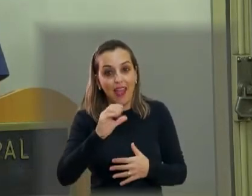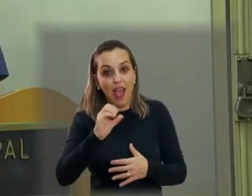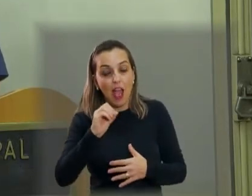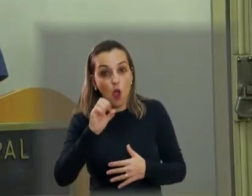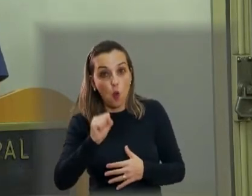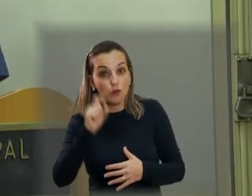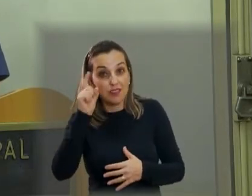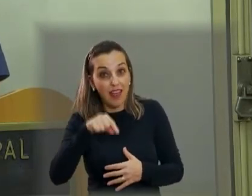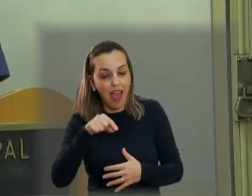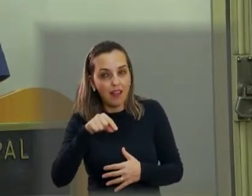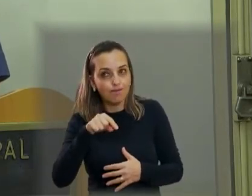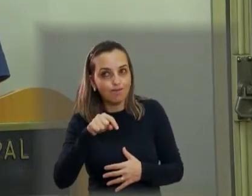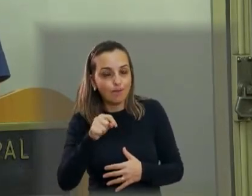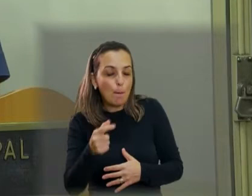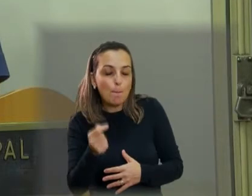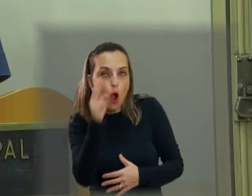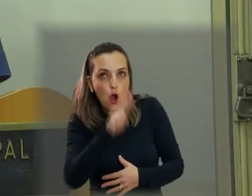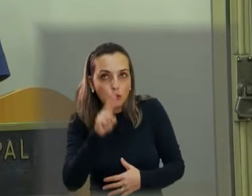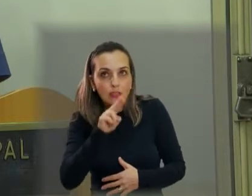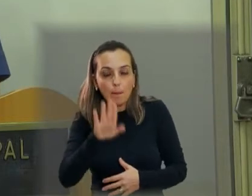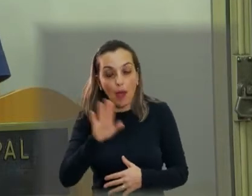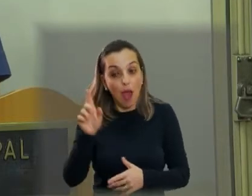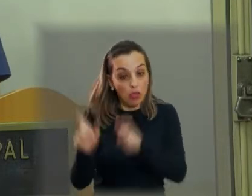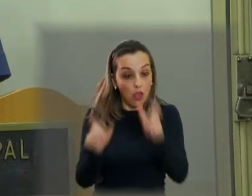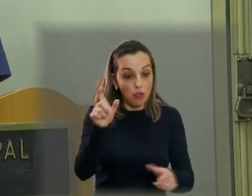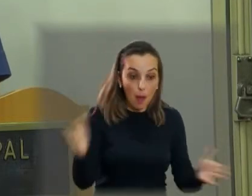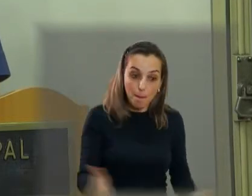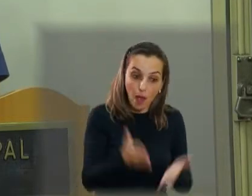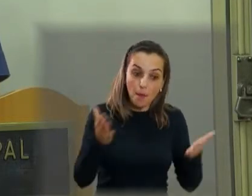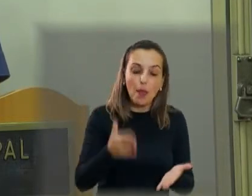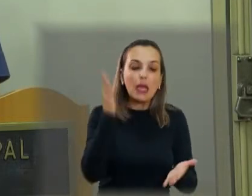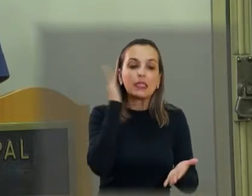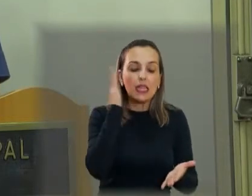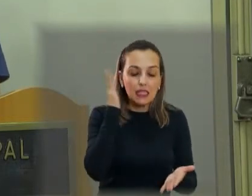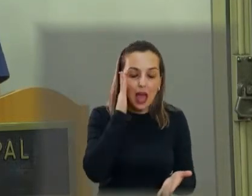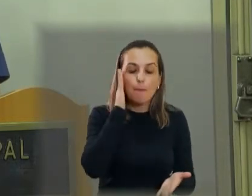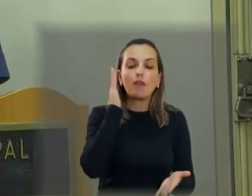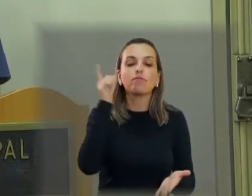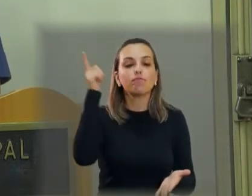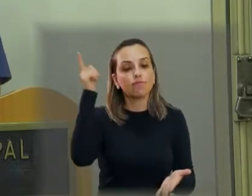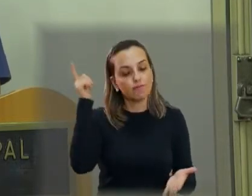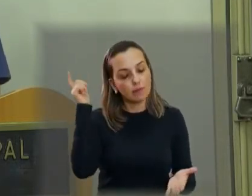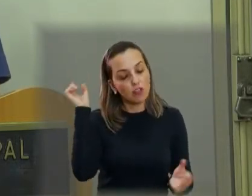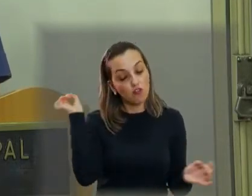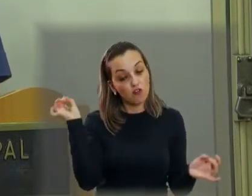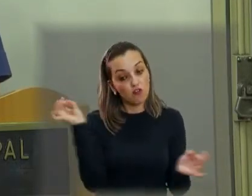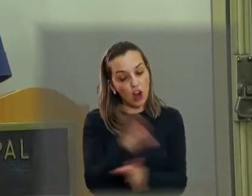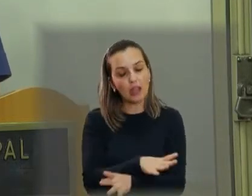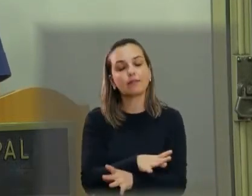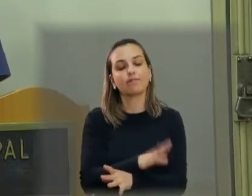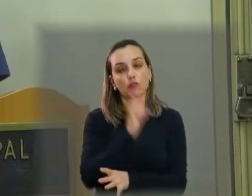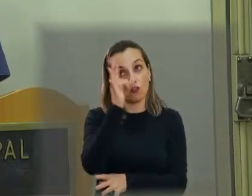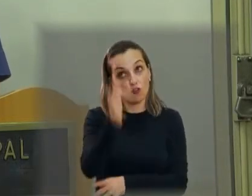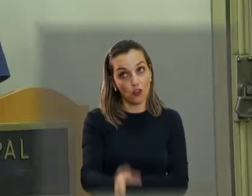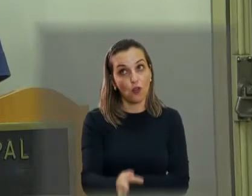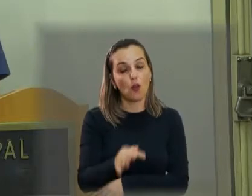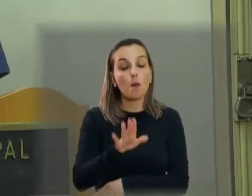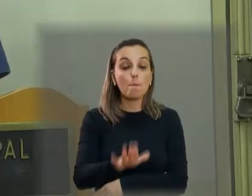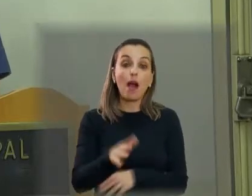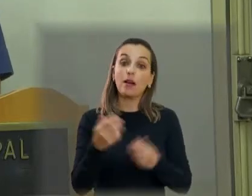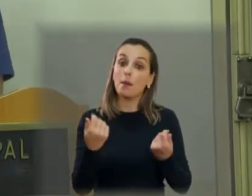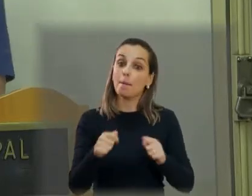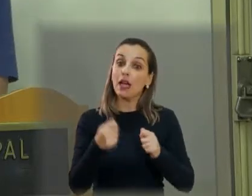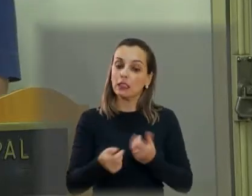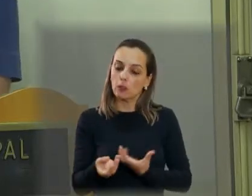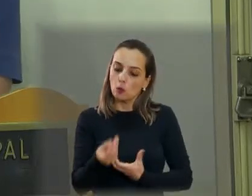a continuar, porque a gente sabe que um dia a gente vai passar por isso e que a gente vai vencer, né? Então, a gente precisa, dentro